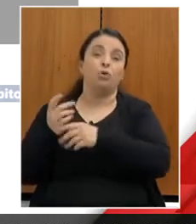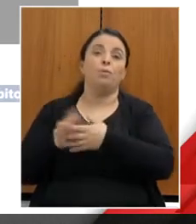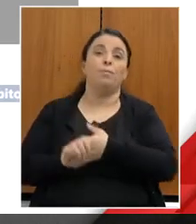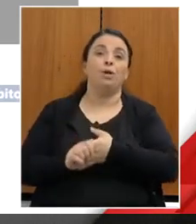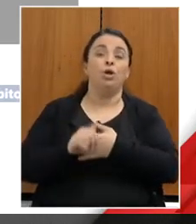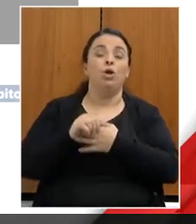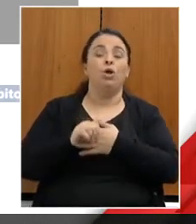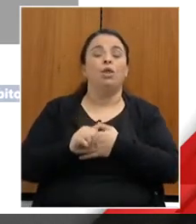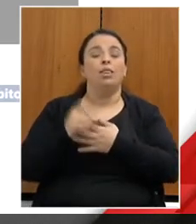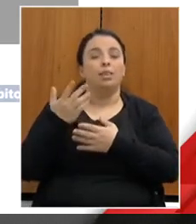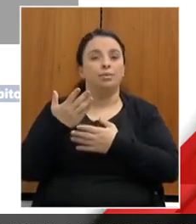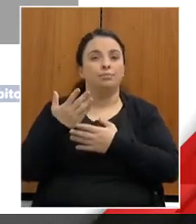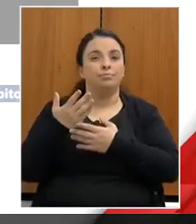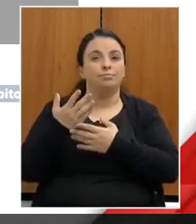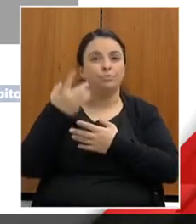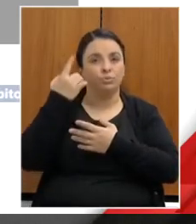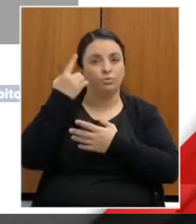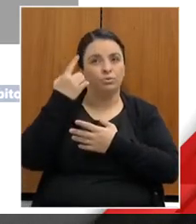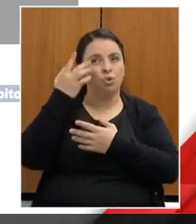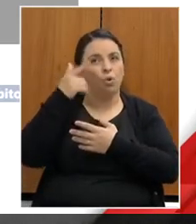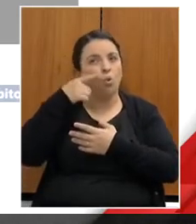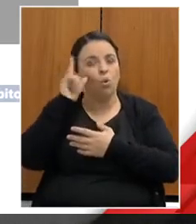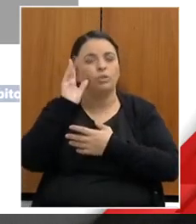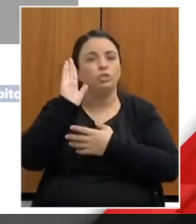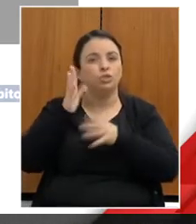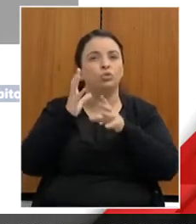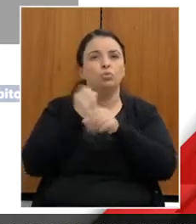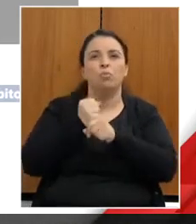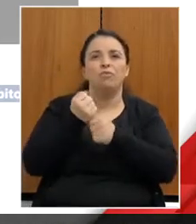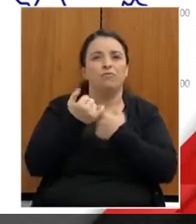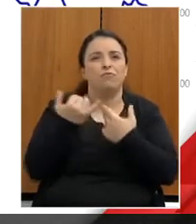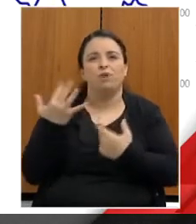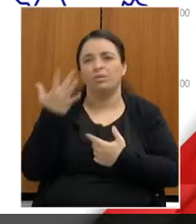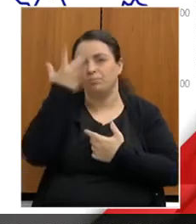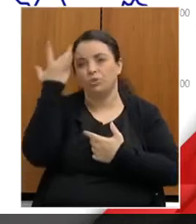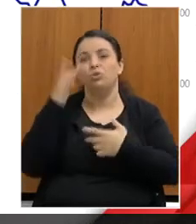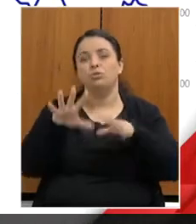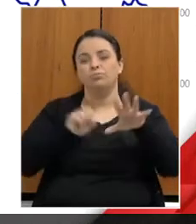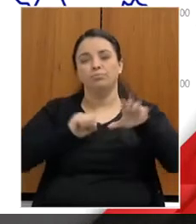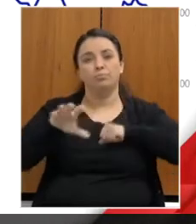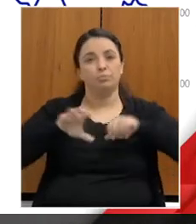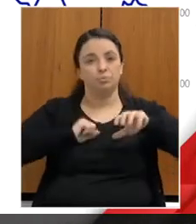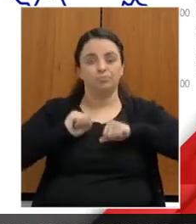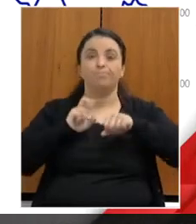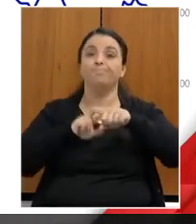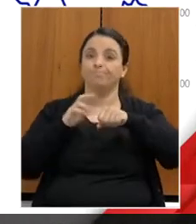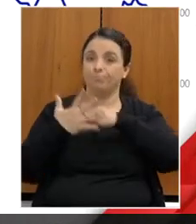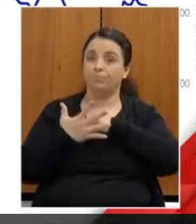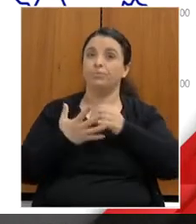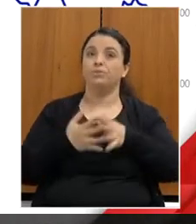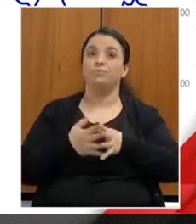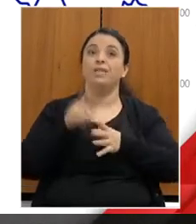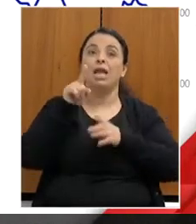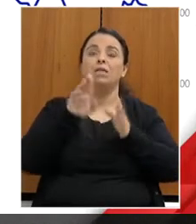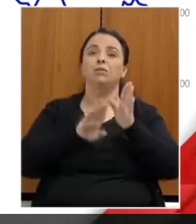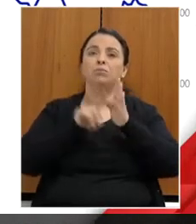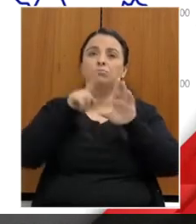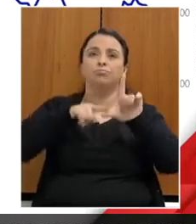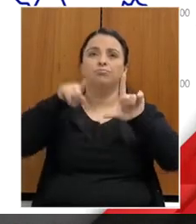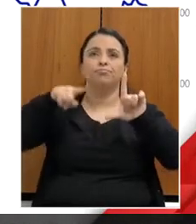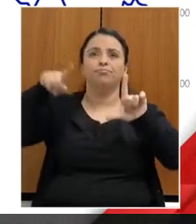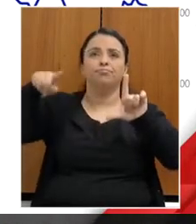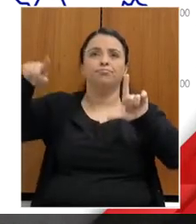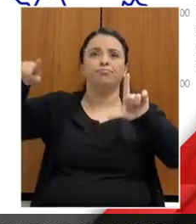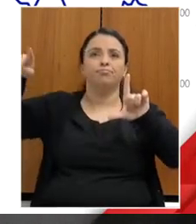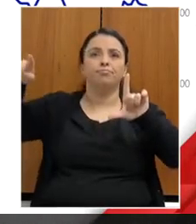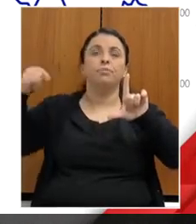36 óbitos confirmados nas últimas 24 horas. Pode passar. Essa curva é importante. Nós temos aí em laranja o